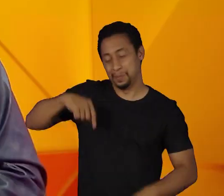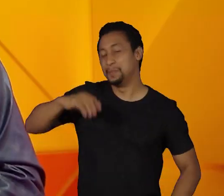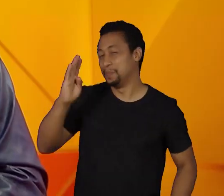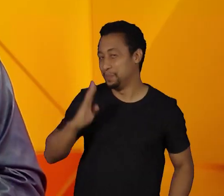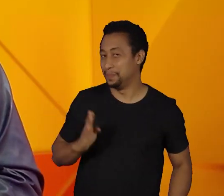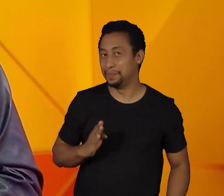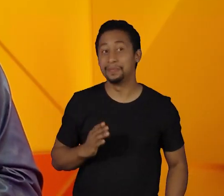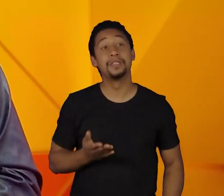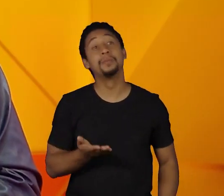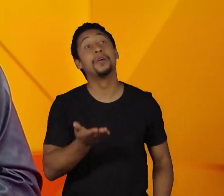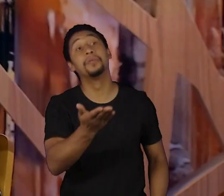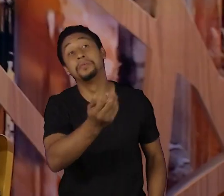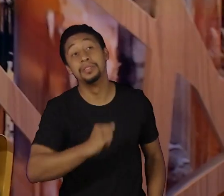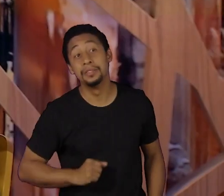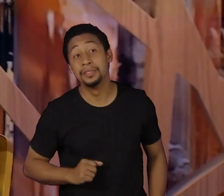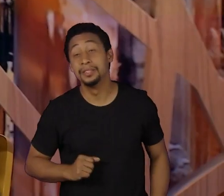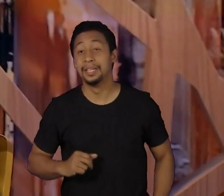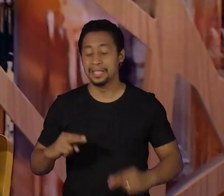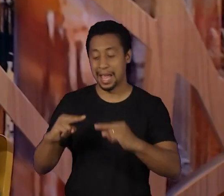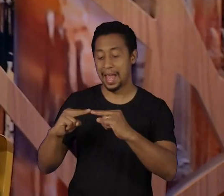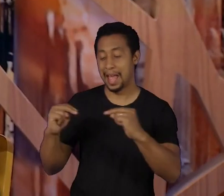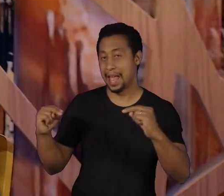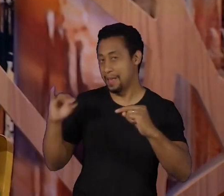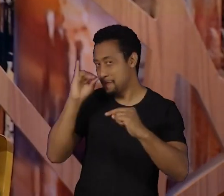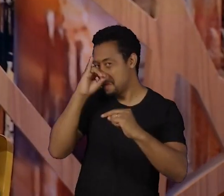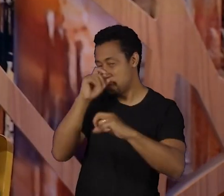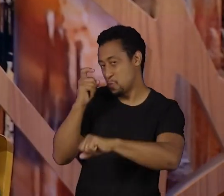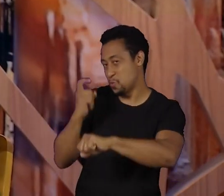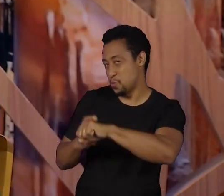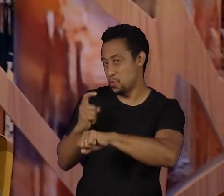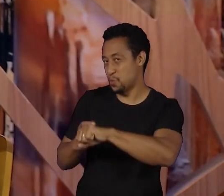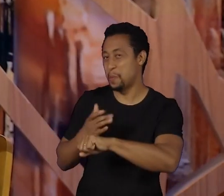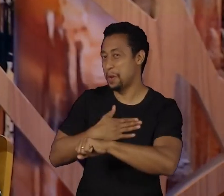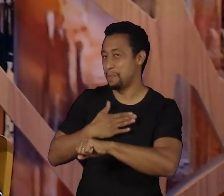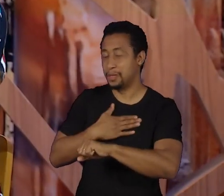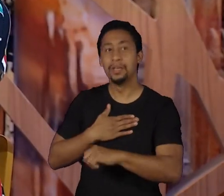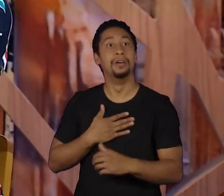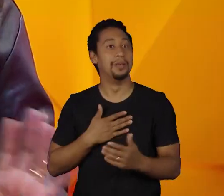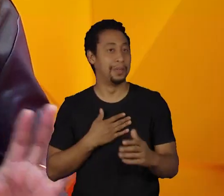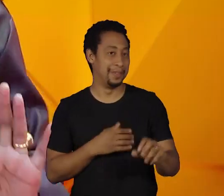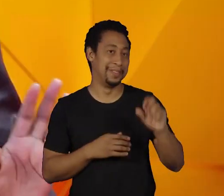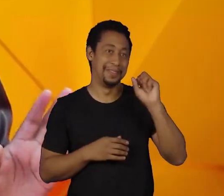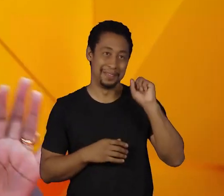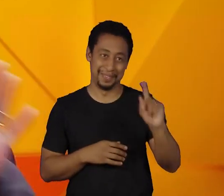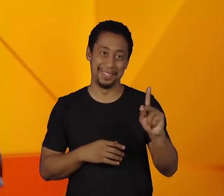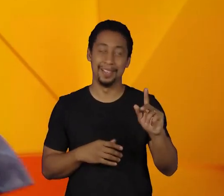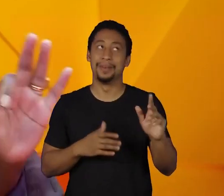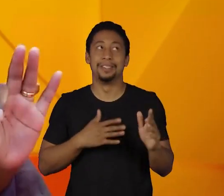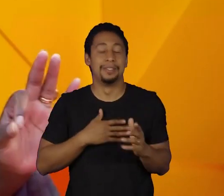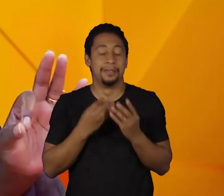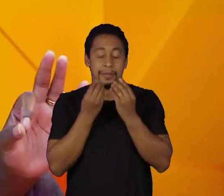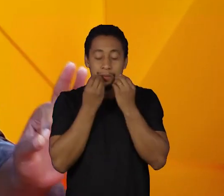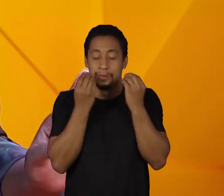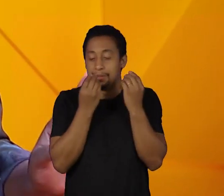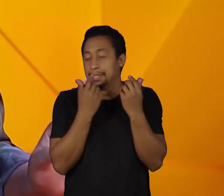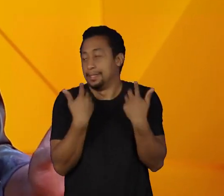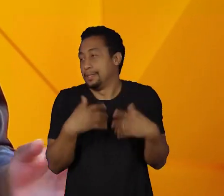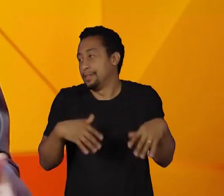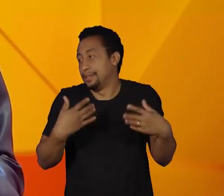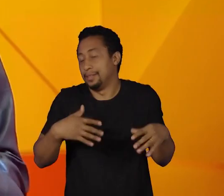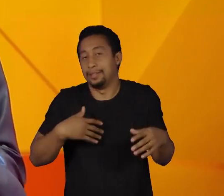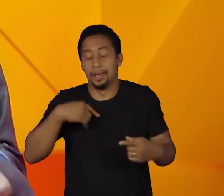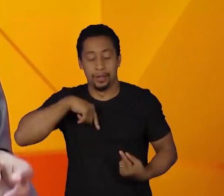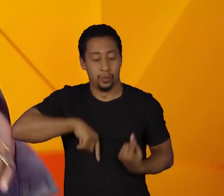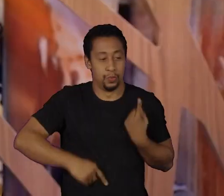Para você? Torresmo. Torresmo. Eu falo que gente, eu sou sommelier de torresmo. Gente, ou seja, as minhas artérias hoje já estão entupidas só de começar essa conversa,